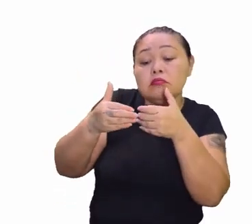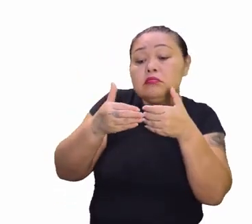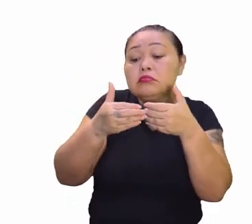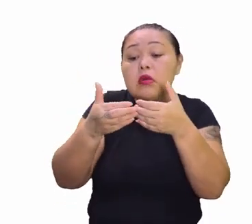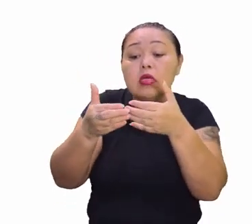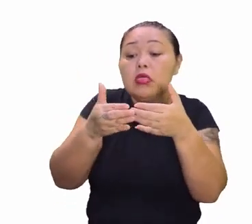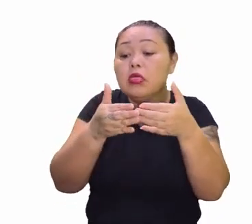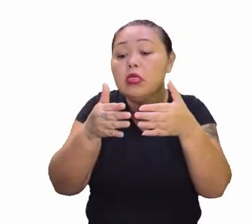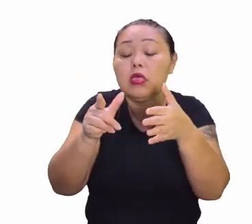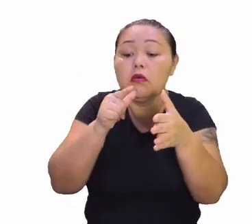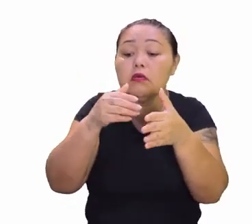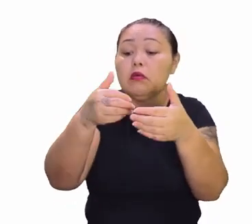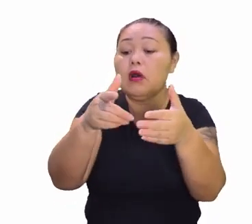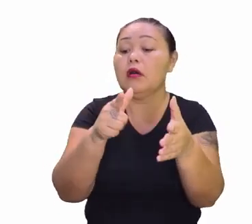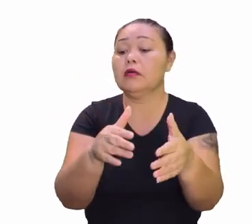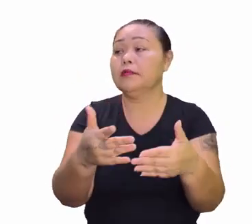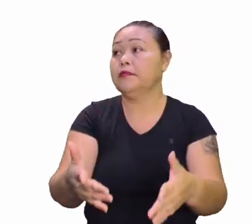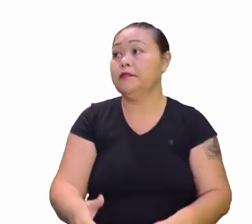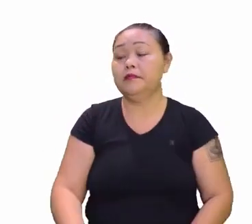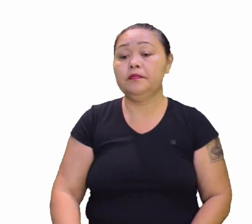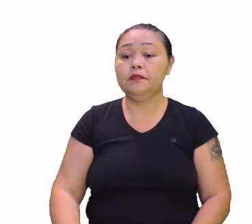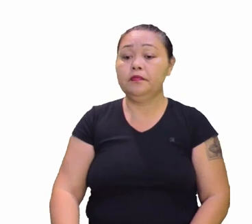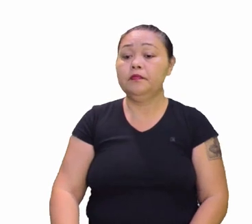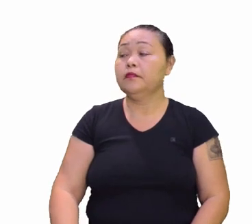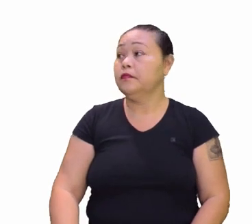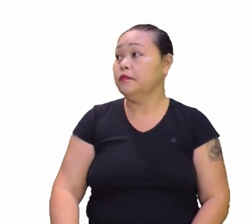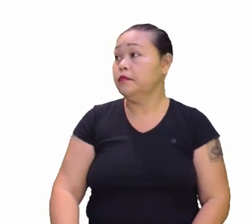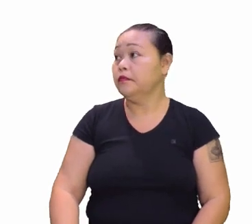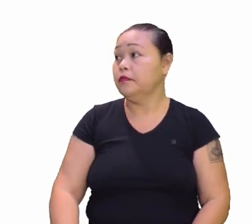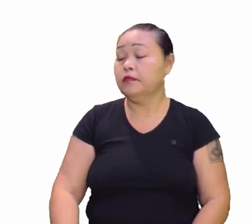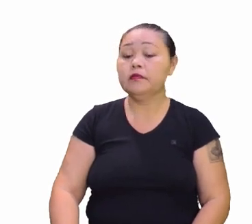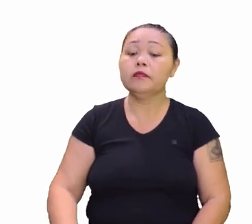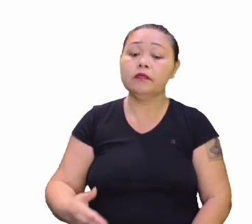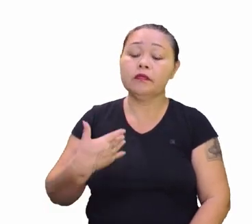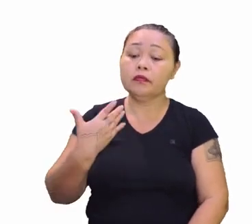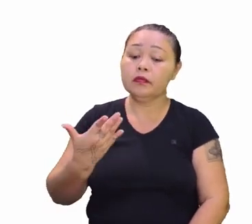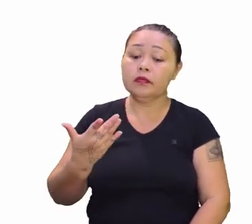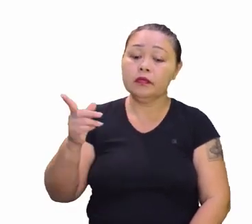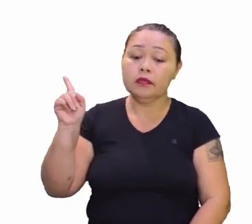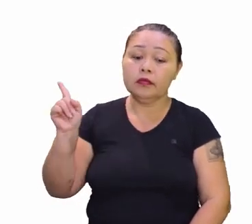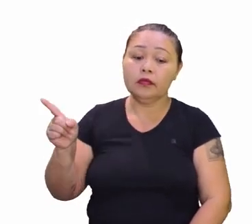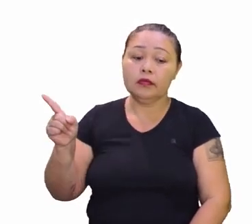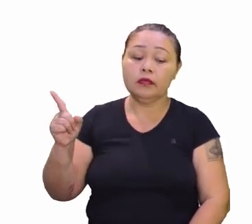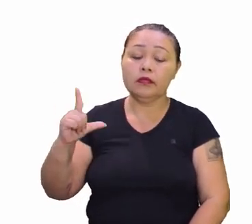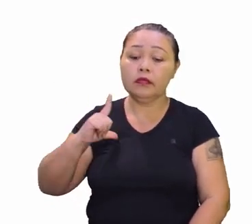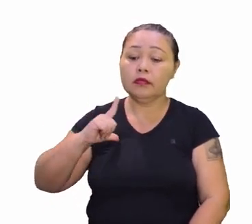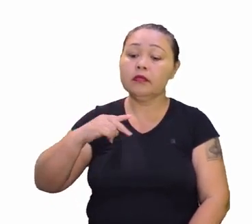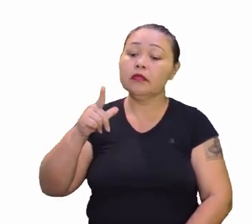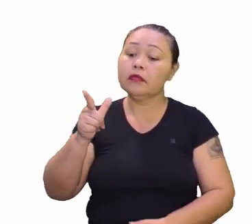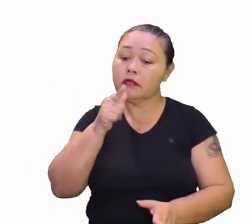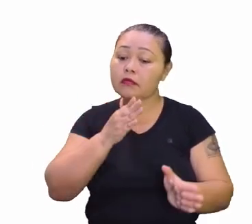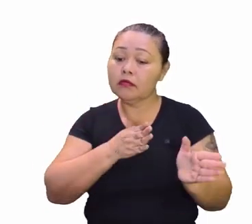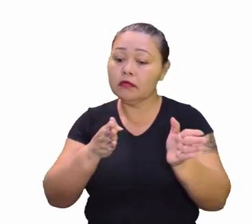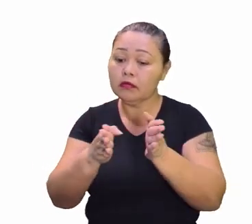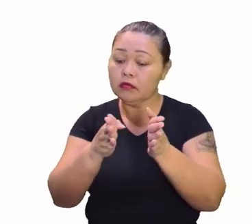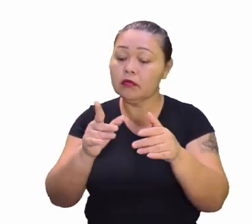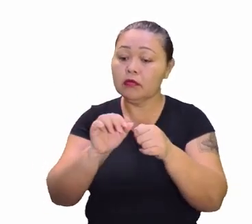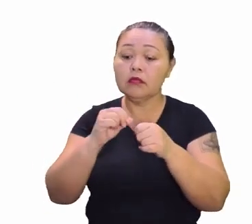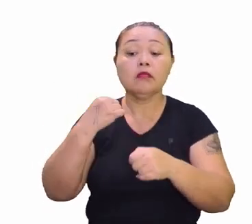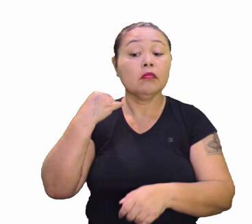ele iria desaguar. E, professor Jorge, então a gente pode falar que esse rio ele tem a sua